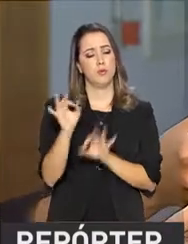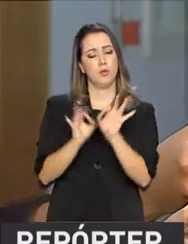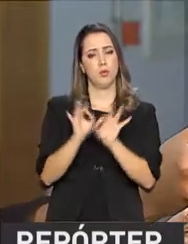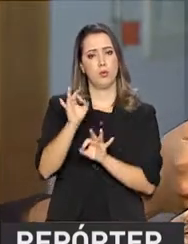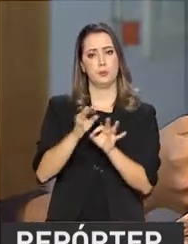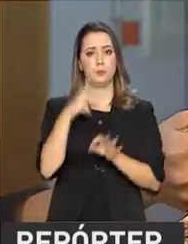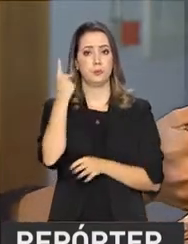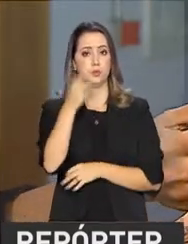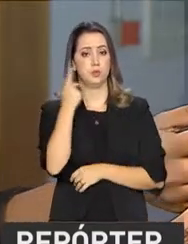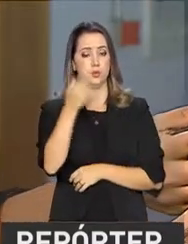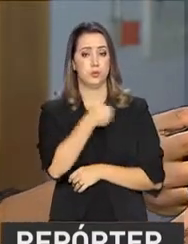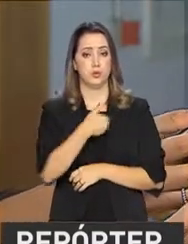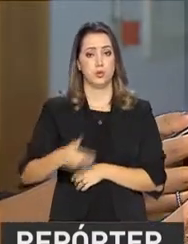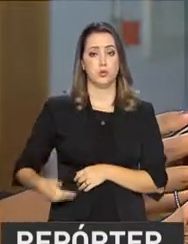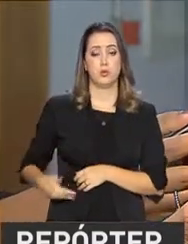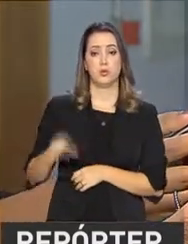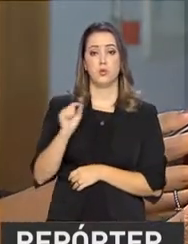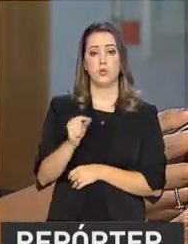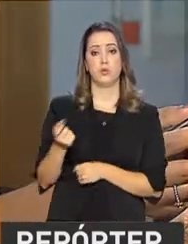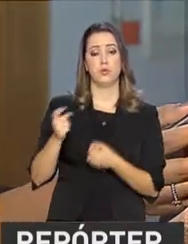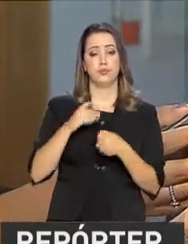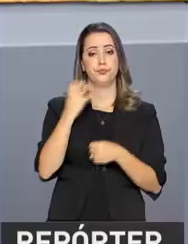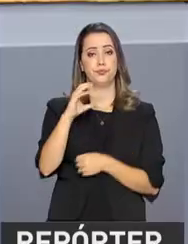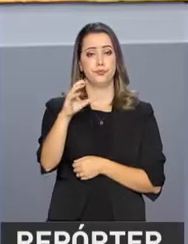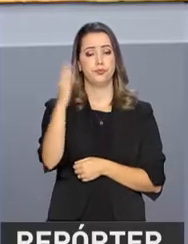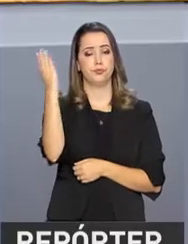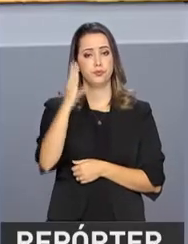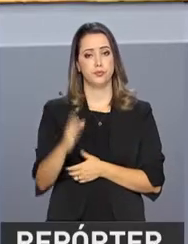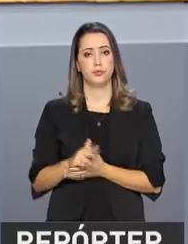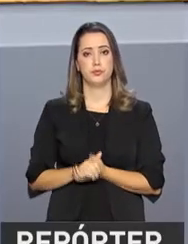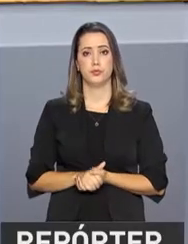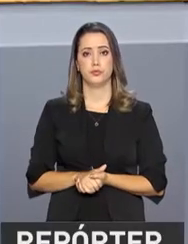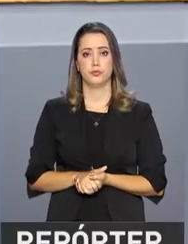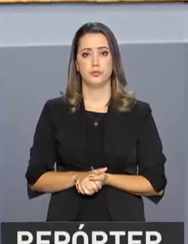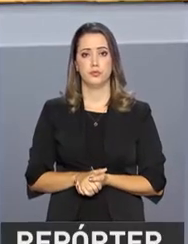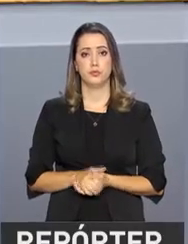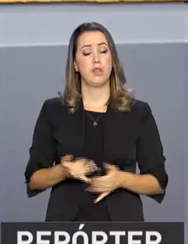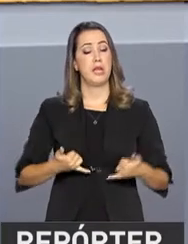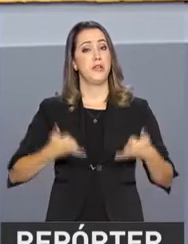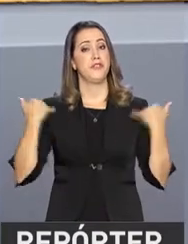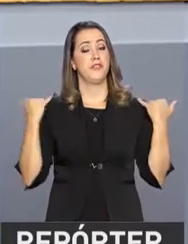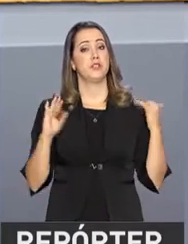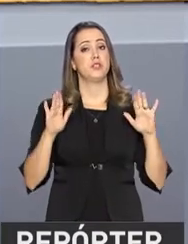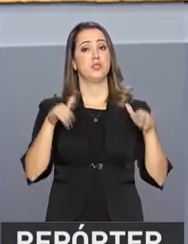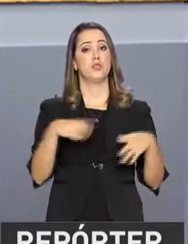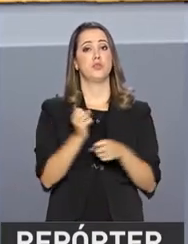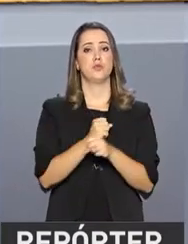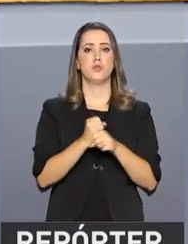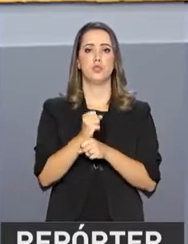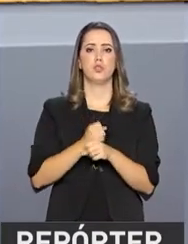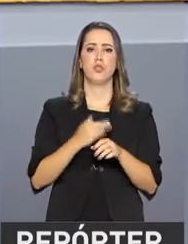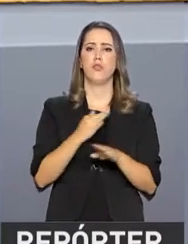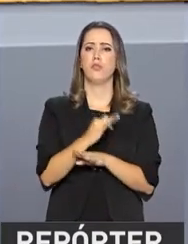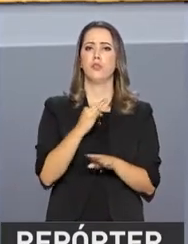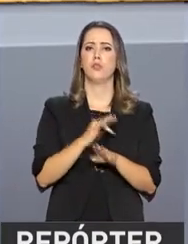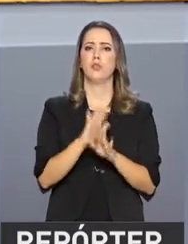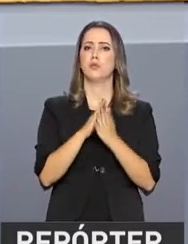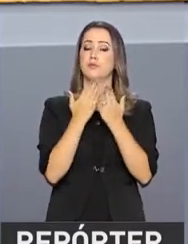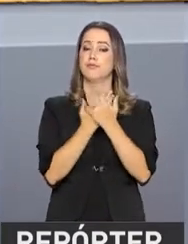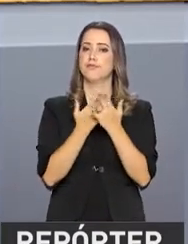políticas públicas voltadas a ciência brasileira festas de fim de ano férias escolares e